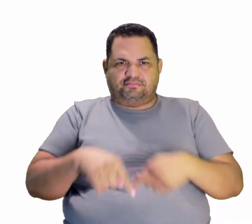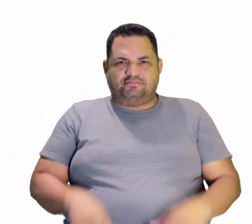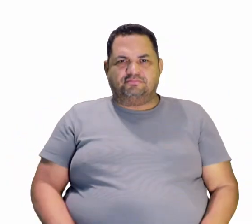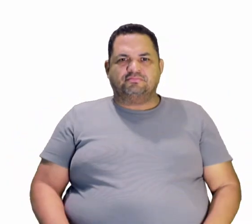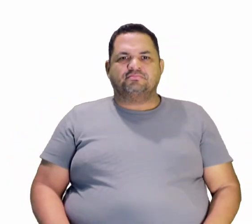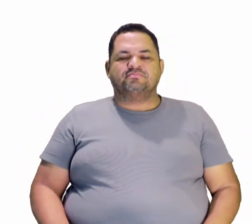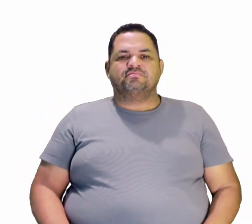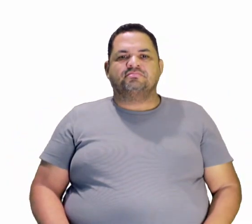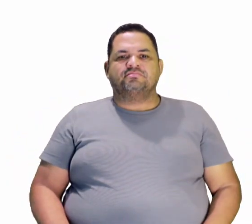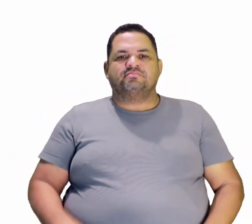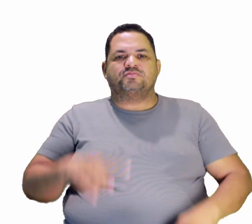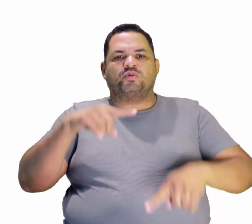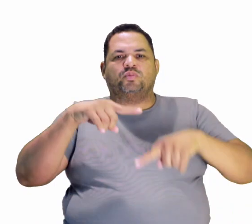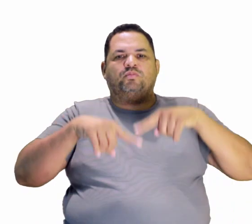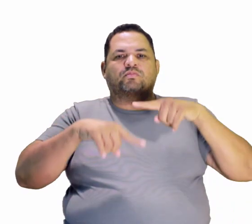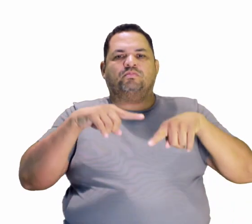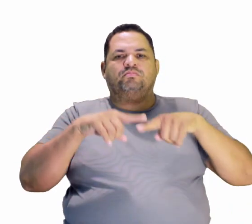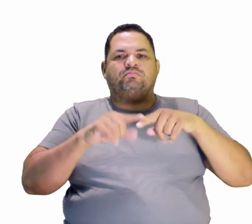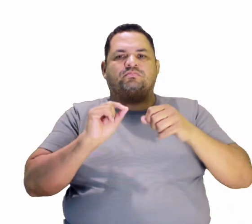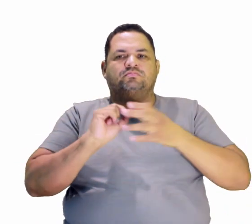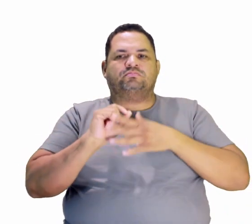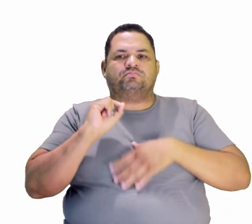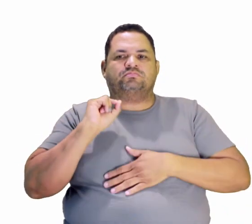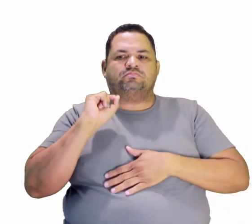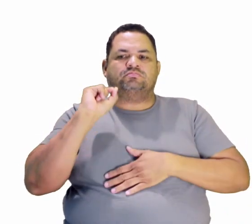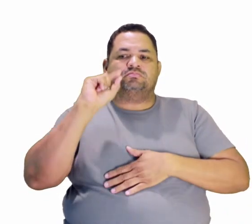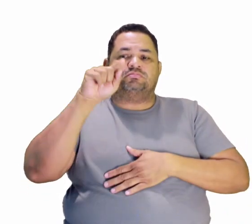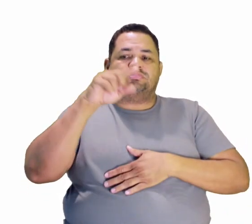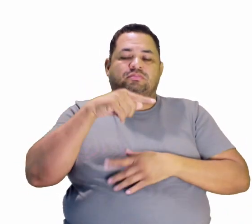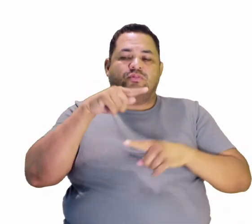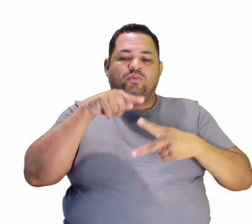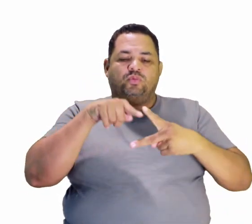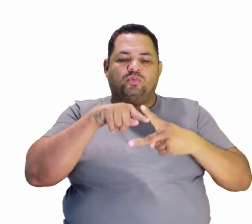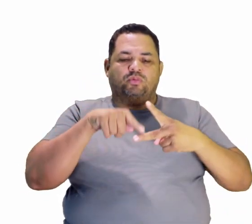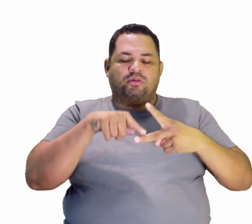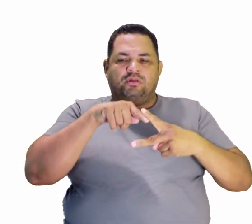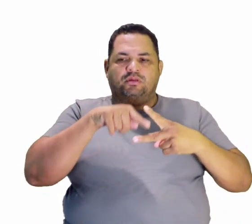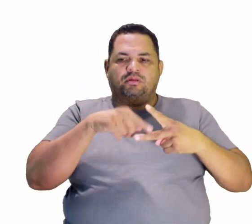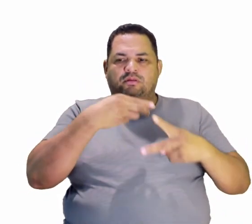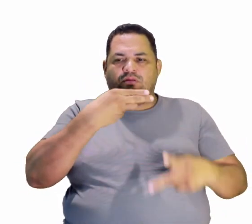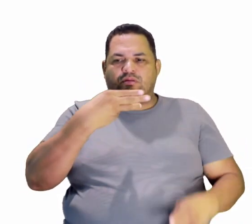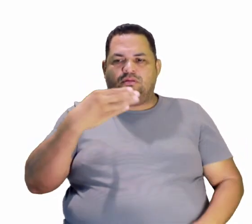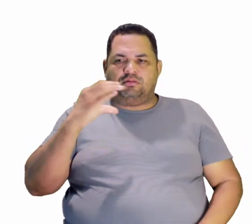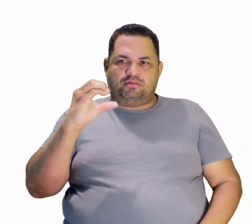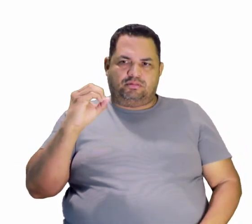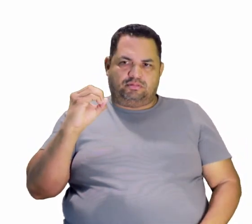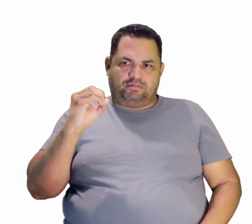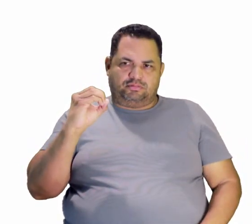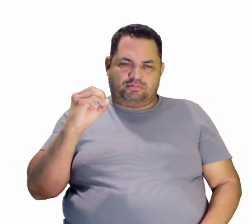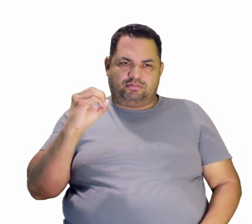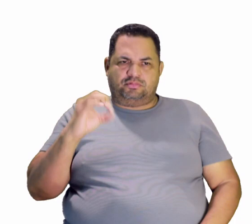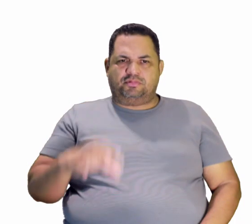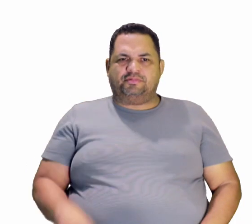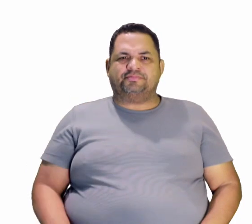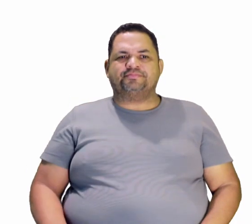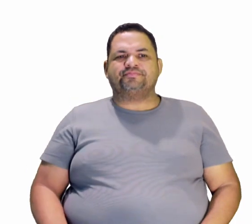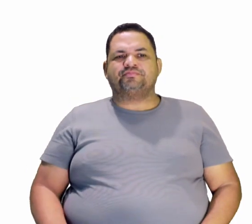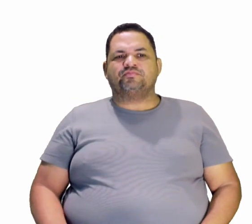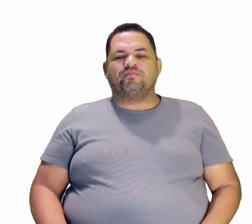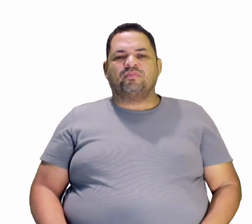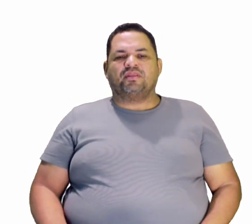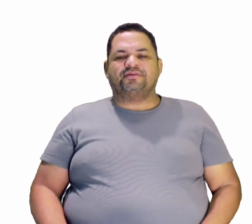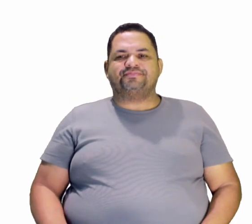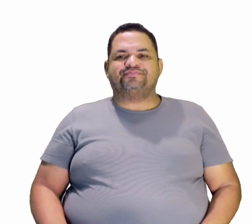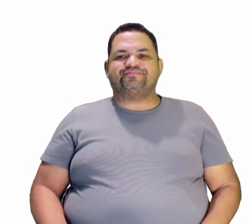Olha aí, ó, um projétil, ele é lançado um ângulo de 30 graus, não é 45, como lá no nosso exemplo, 30. Então,